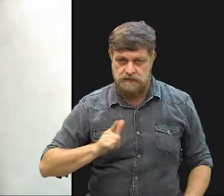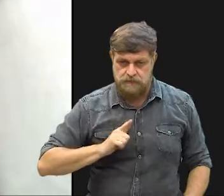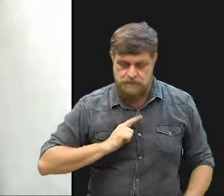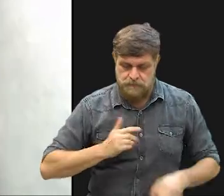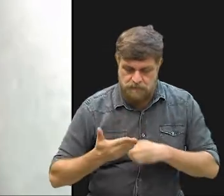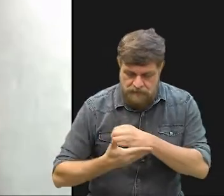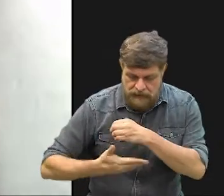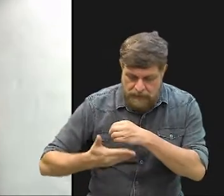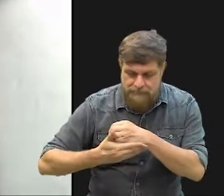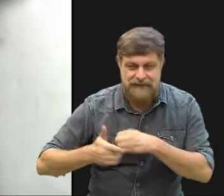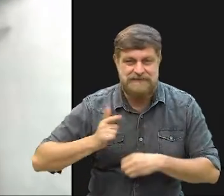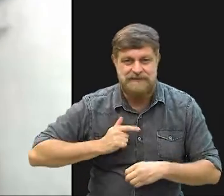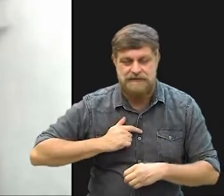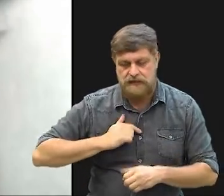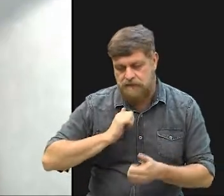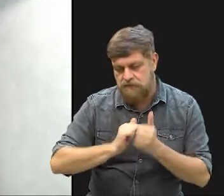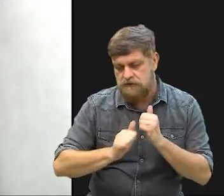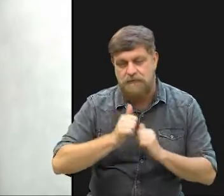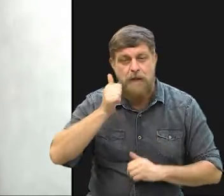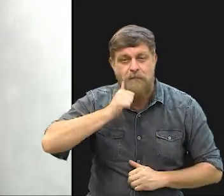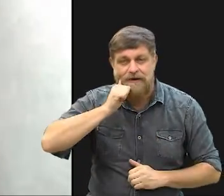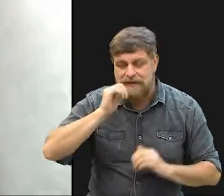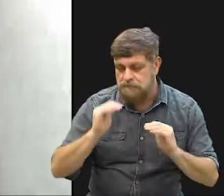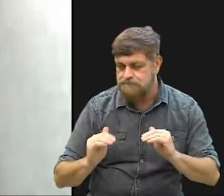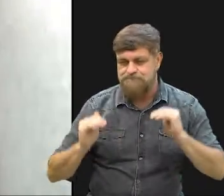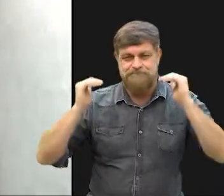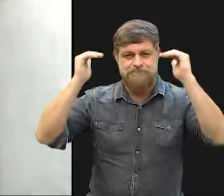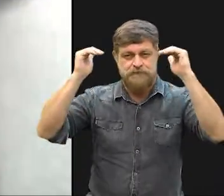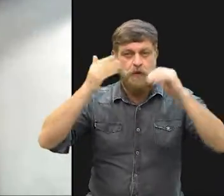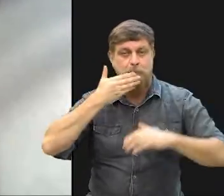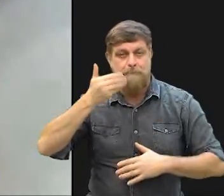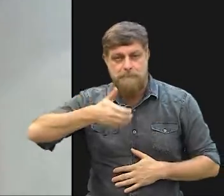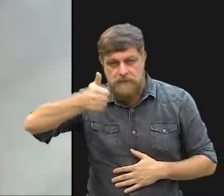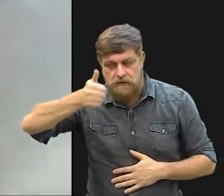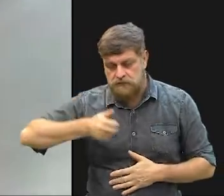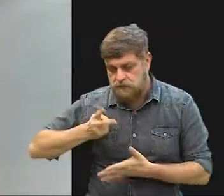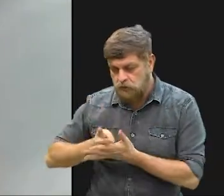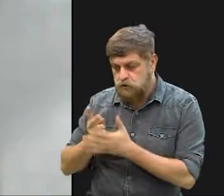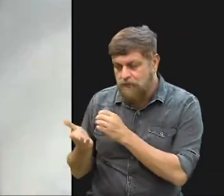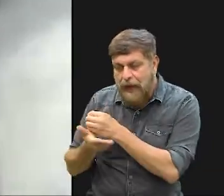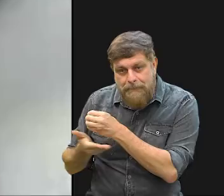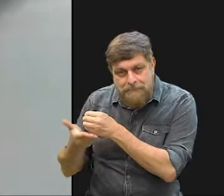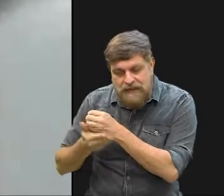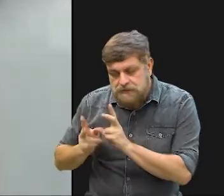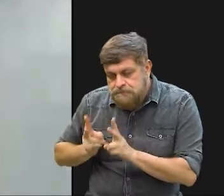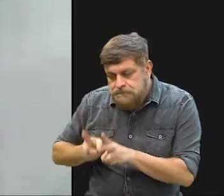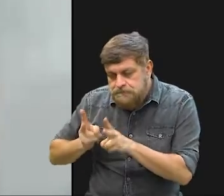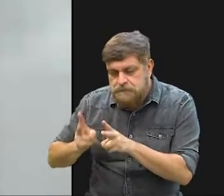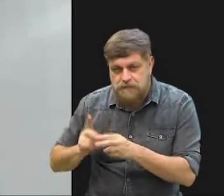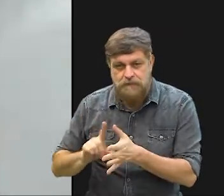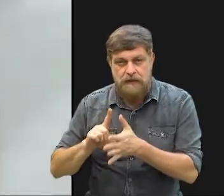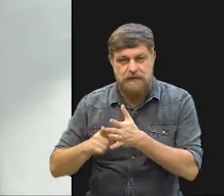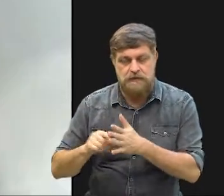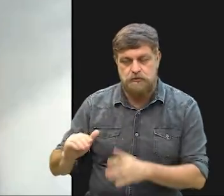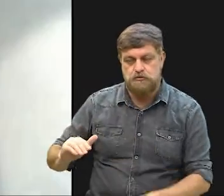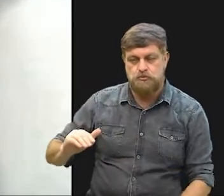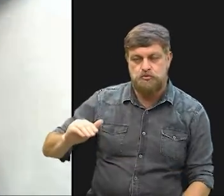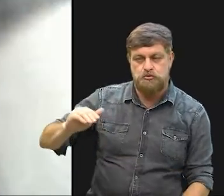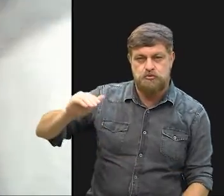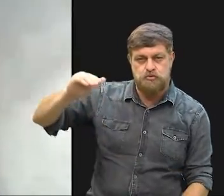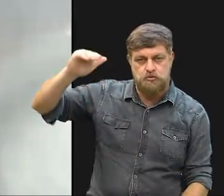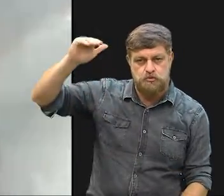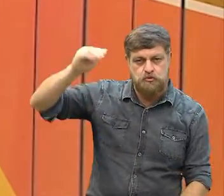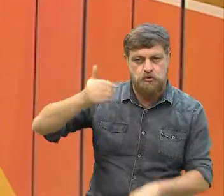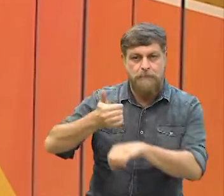base, a gente tem melhores atletas no adulto. Então, assim, tem que continuar a base para que nós possamos ter um